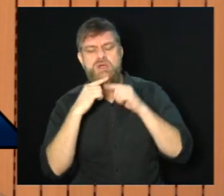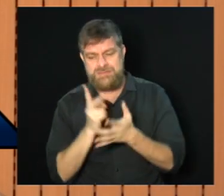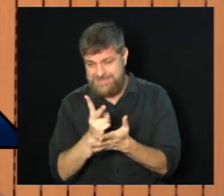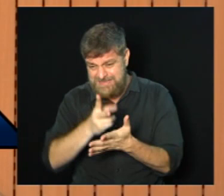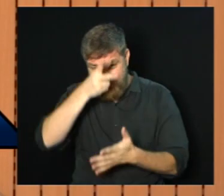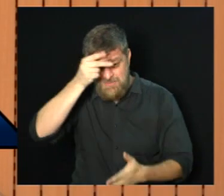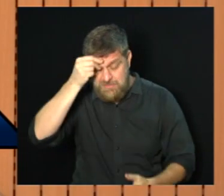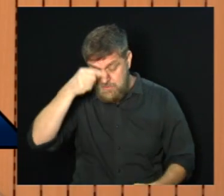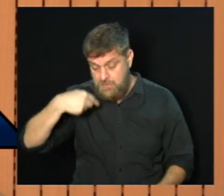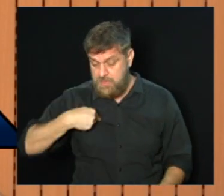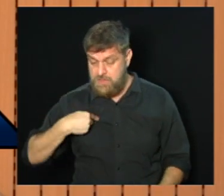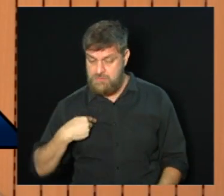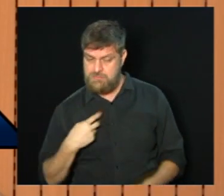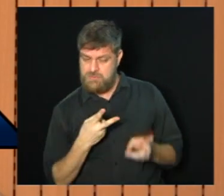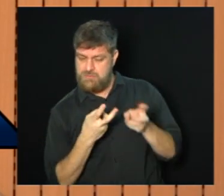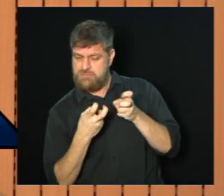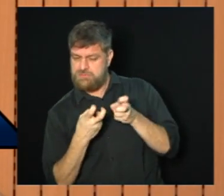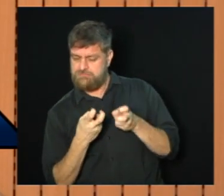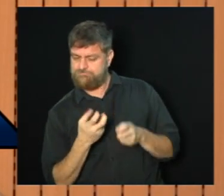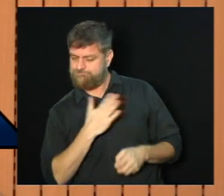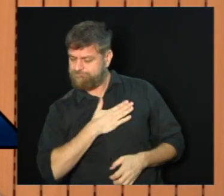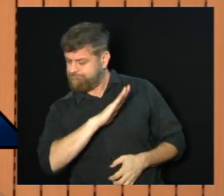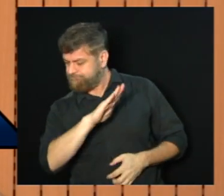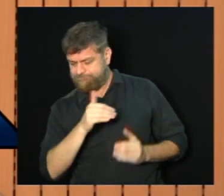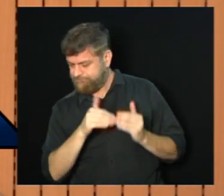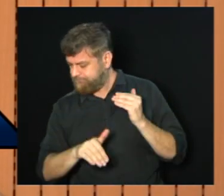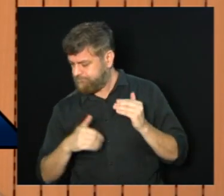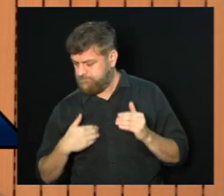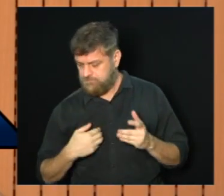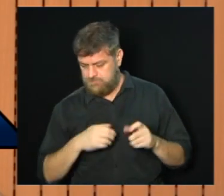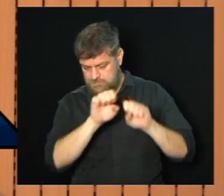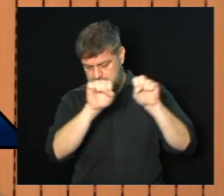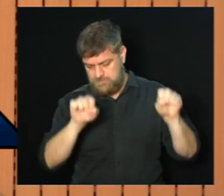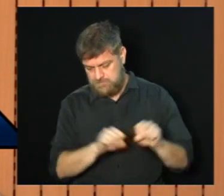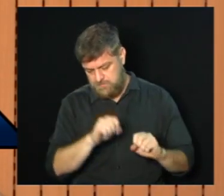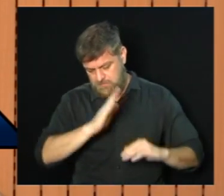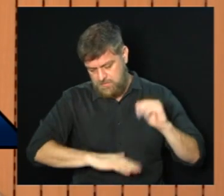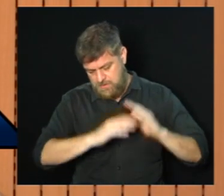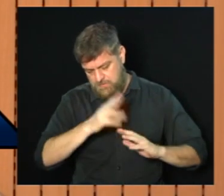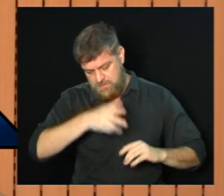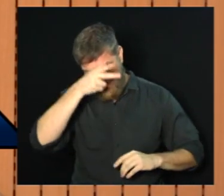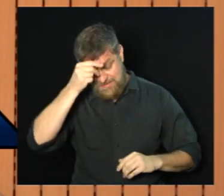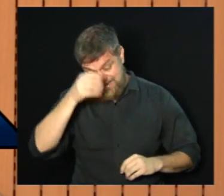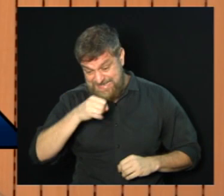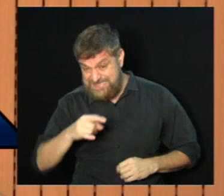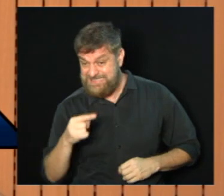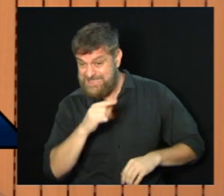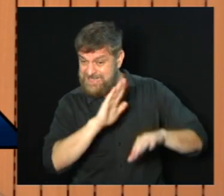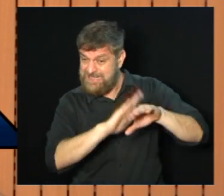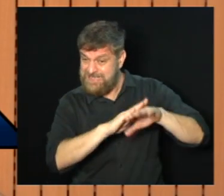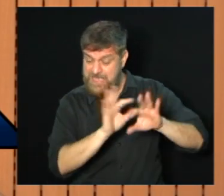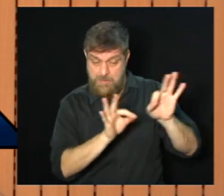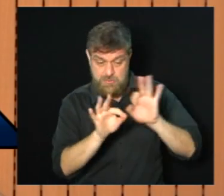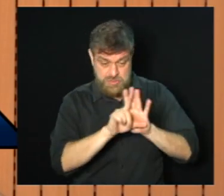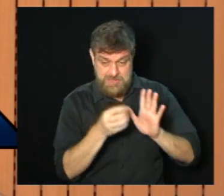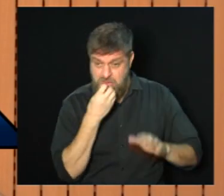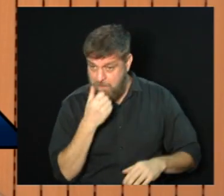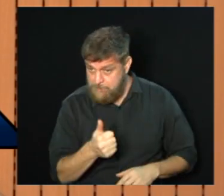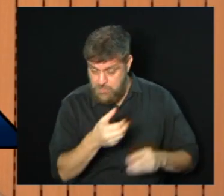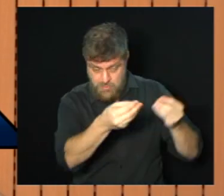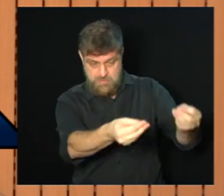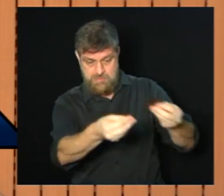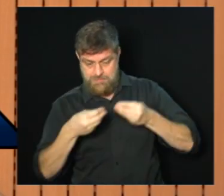faço oposição a um determinado sistema de governo. Mas, quando esse governo manda projetos que eu entendo que são bons e que